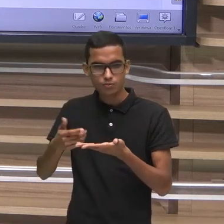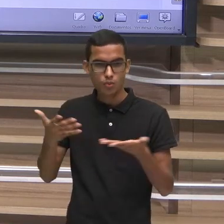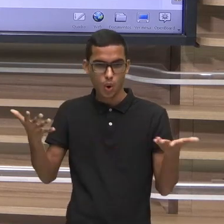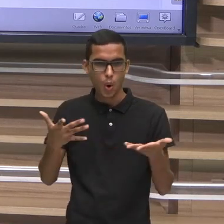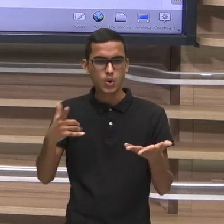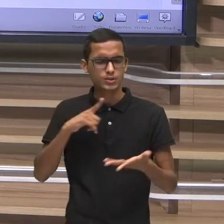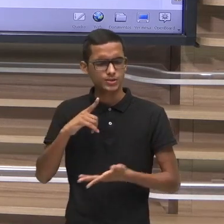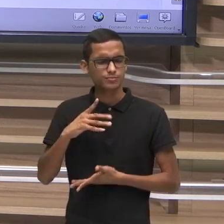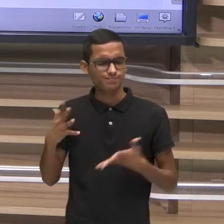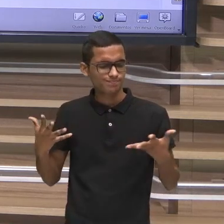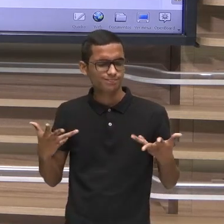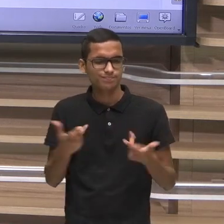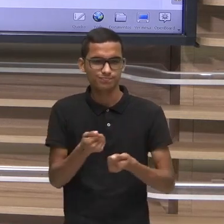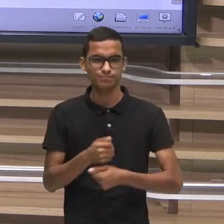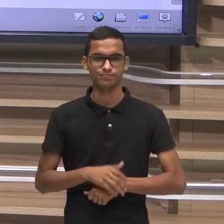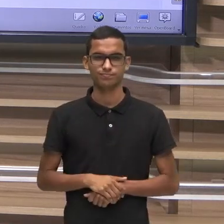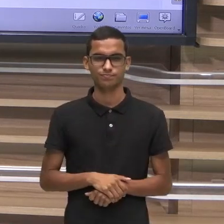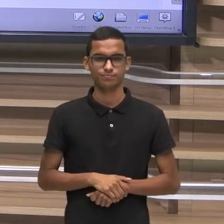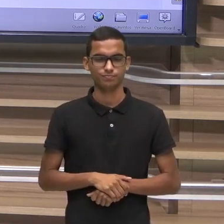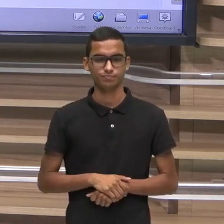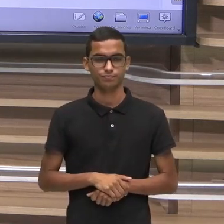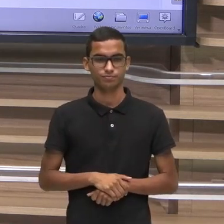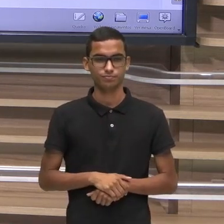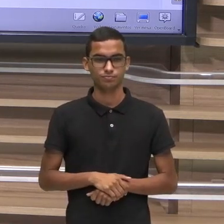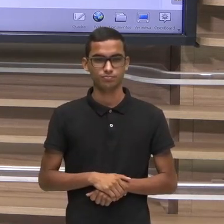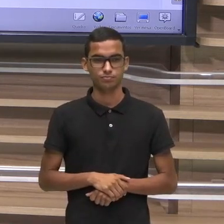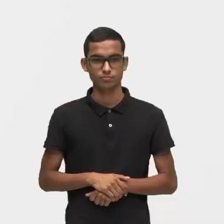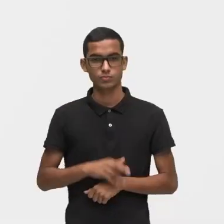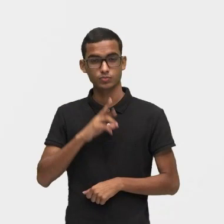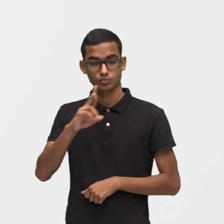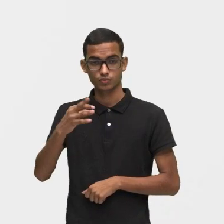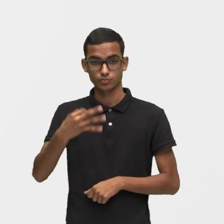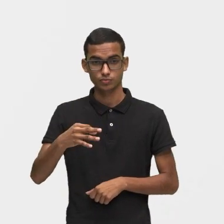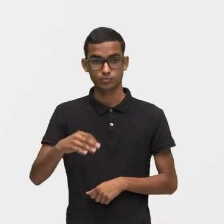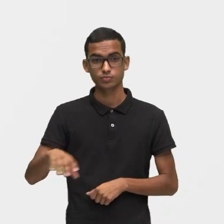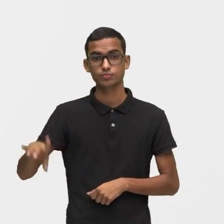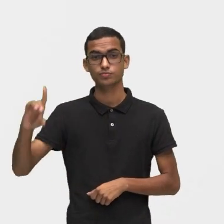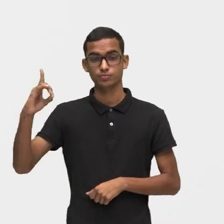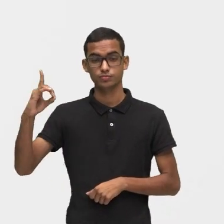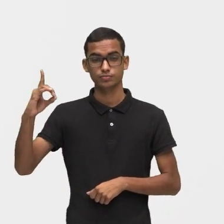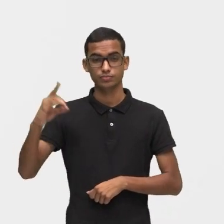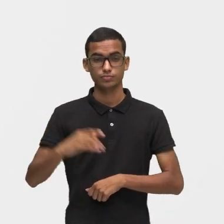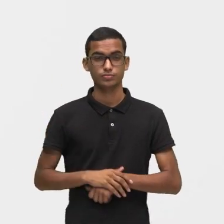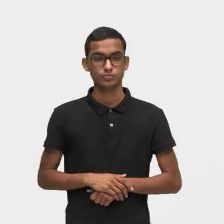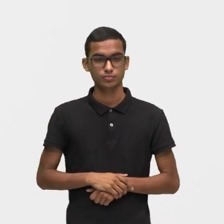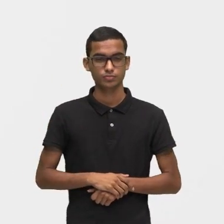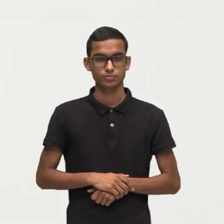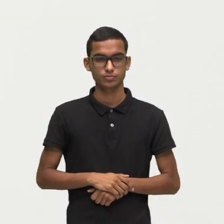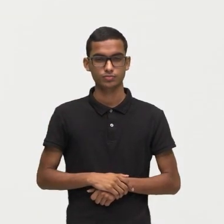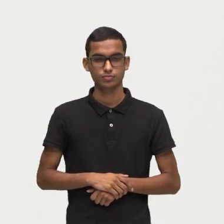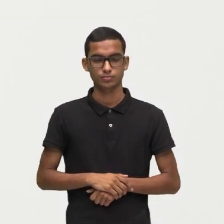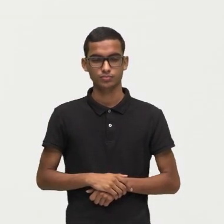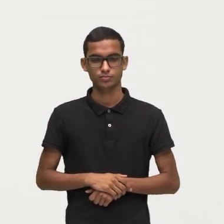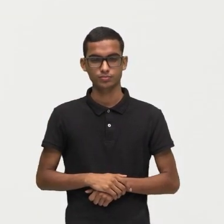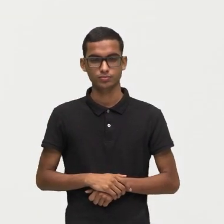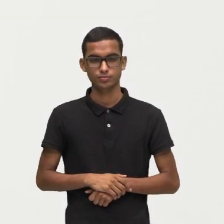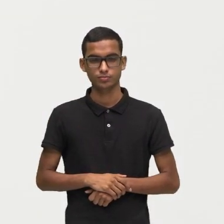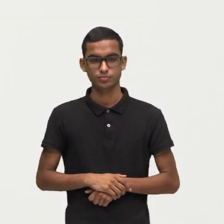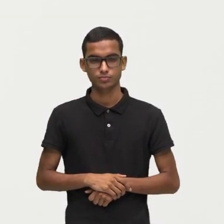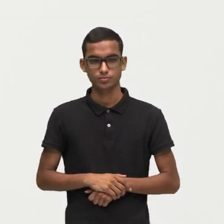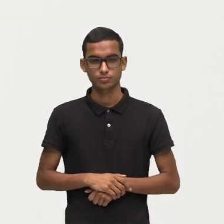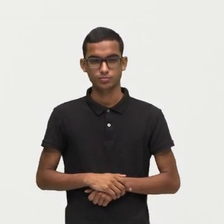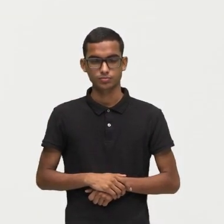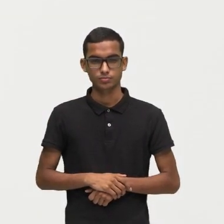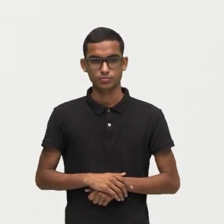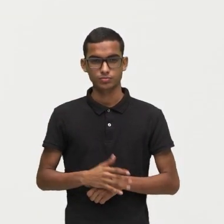tá maravilhoso. E a alternativa correta é de fato a D, vamos acompanhar na telinha? A alternativa correta é a D, tá?